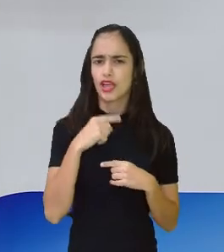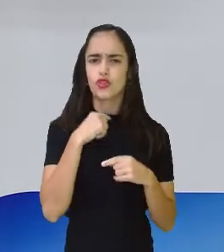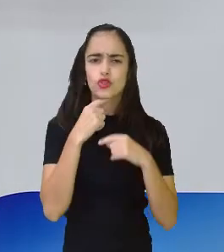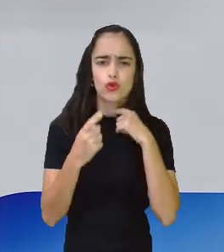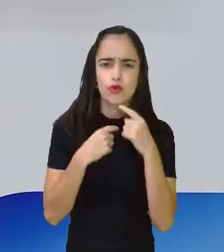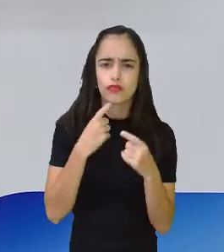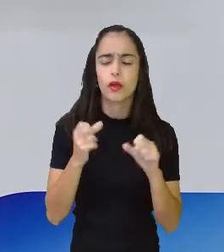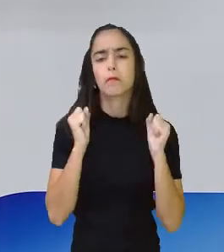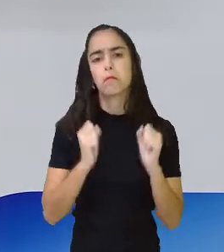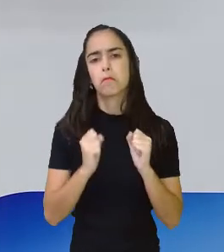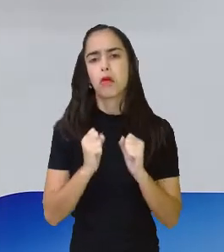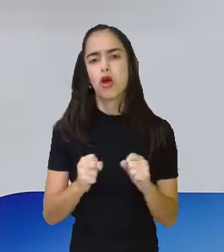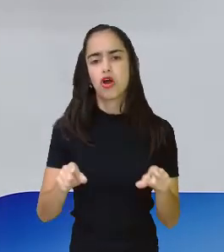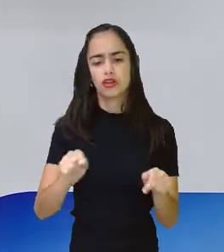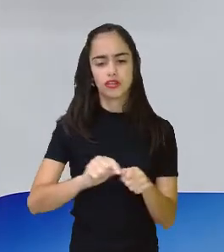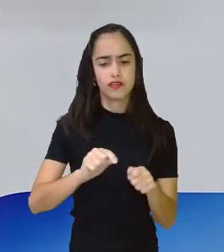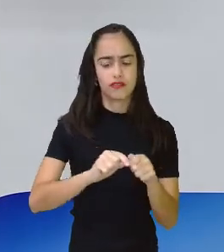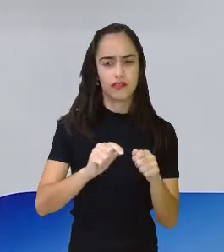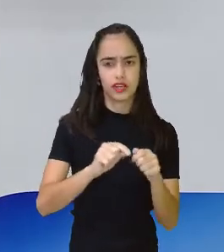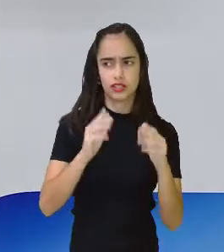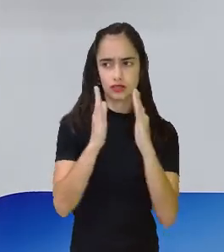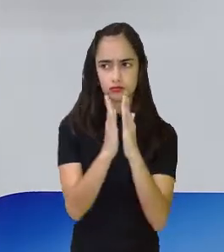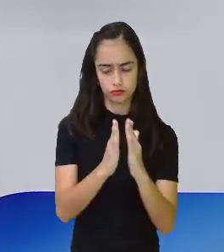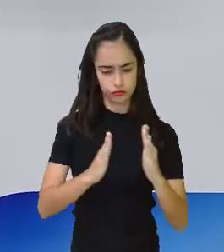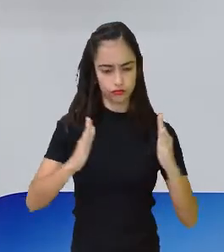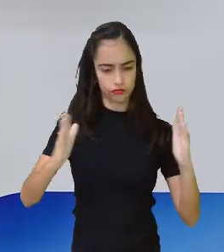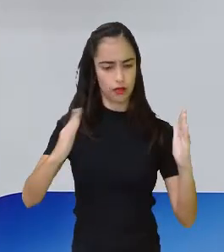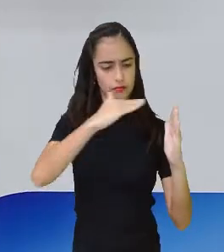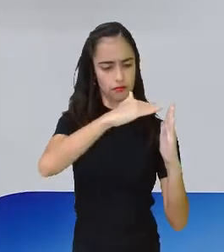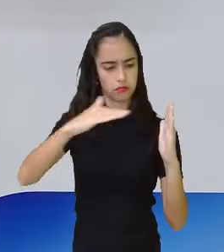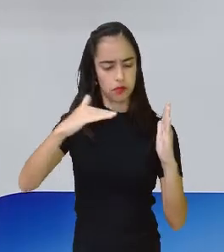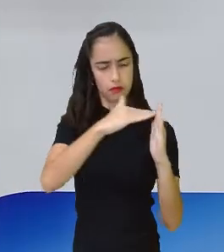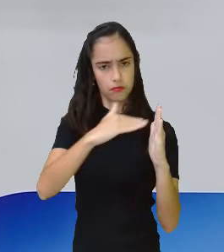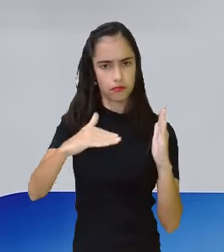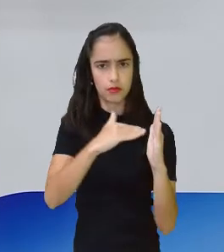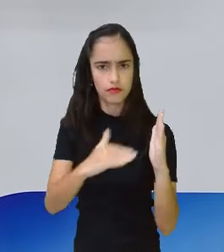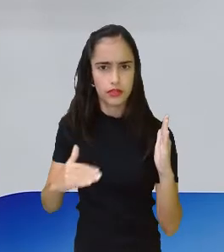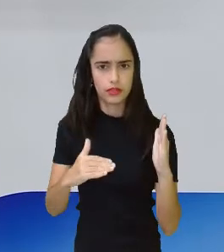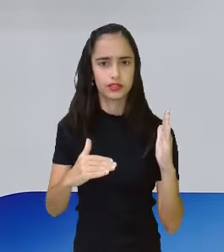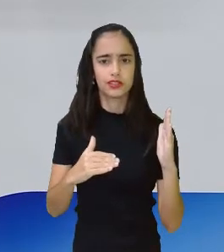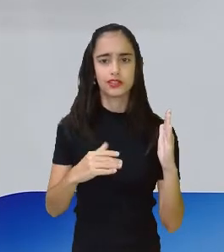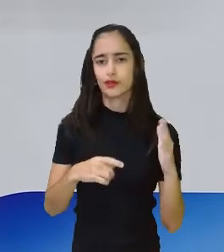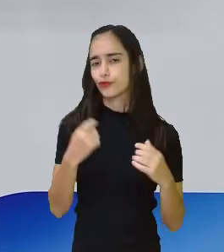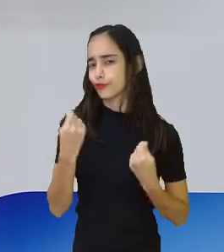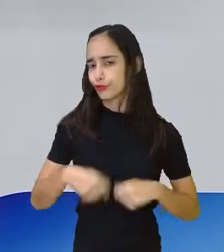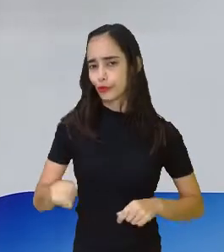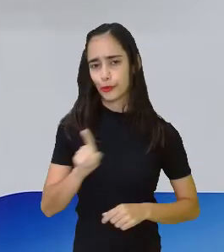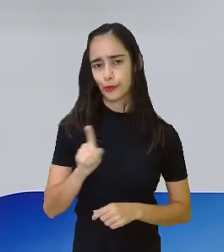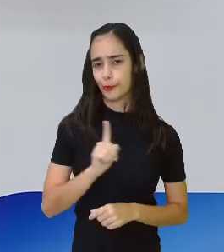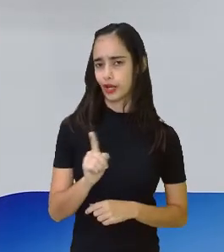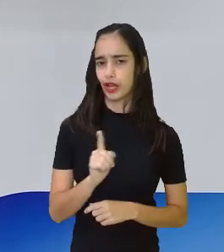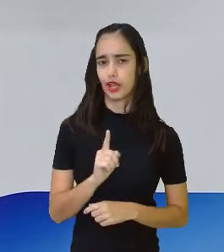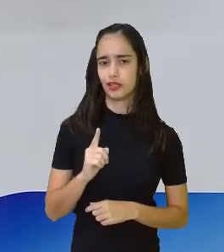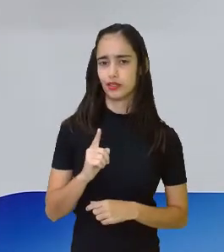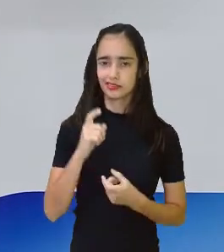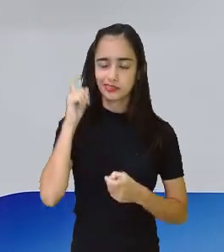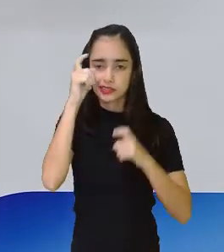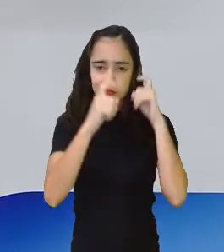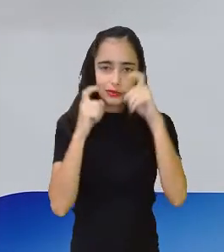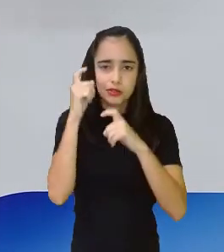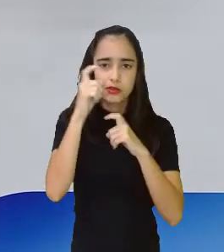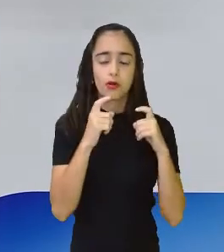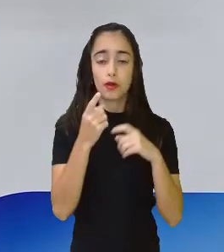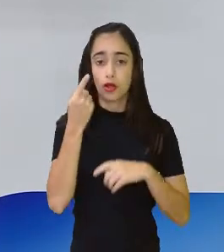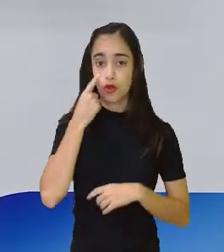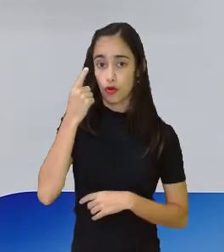de valor e lugar. Ficou em dúvida, está preocupado? Calma. Não te aperreia, não te estressa. Faz um quadrinho